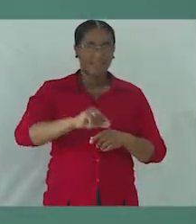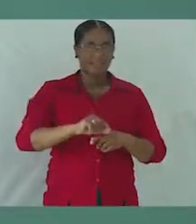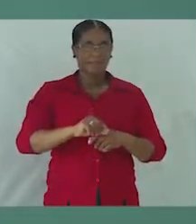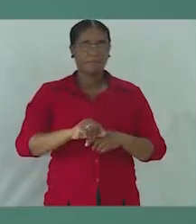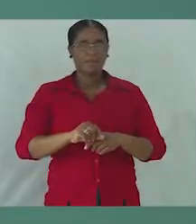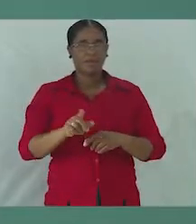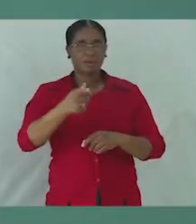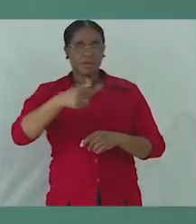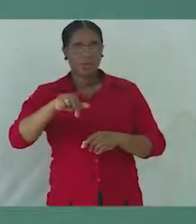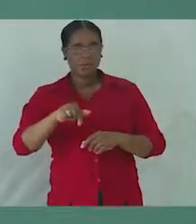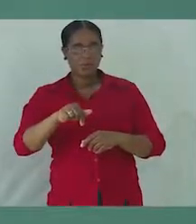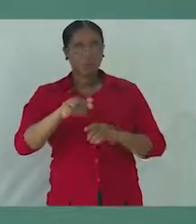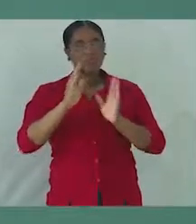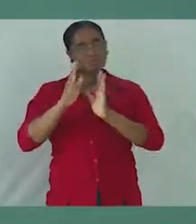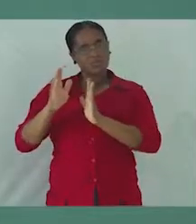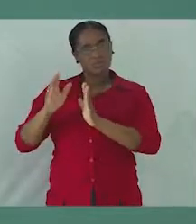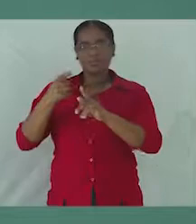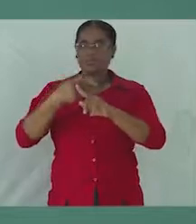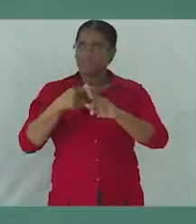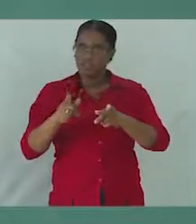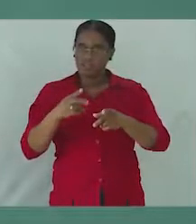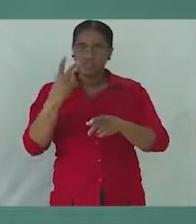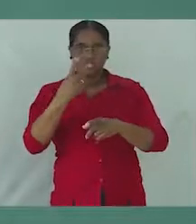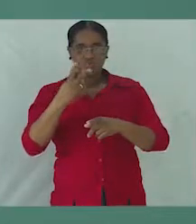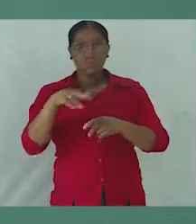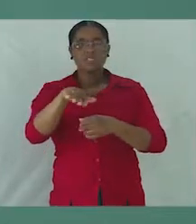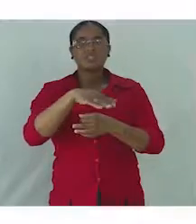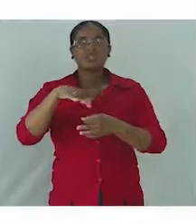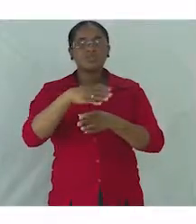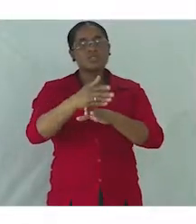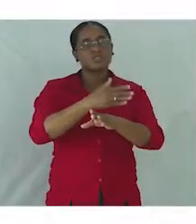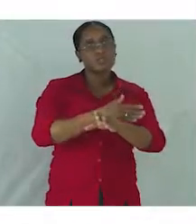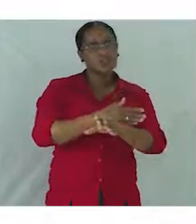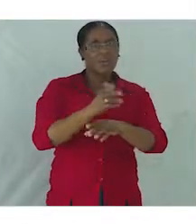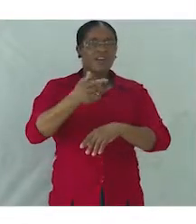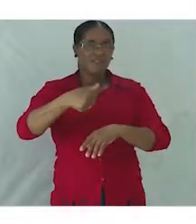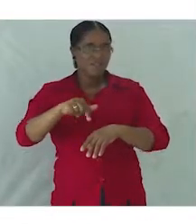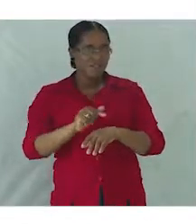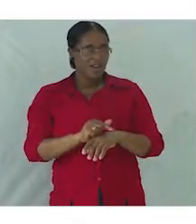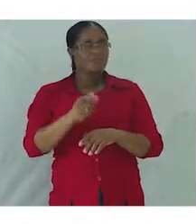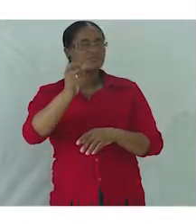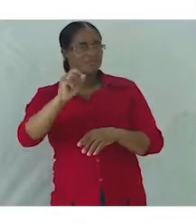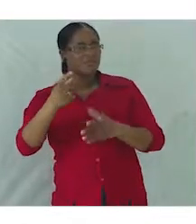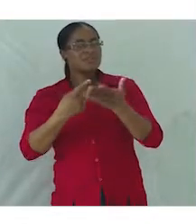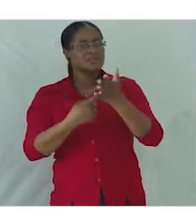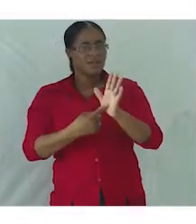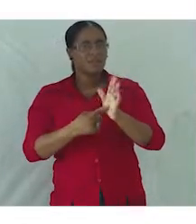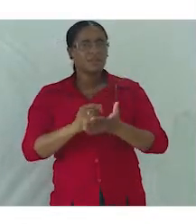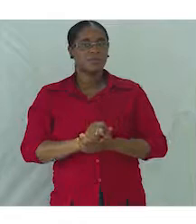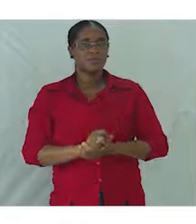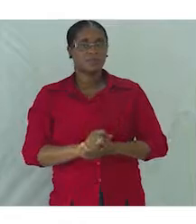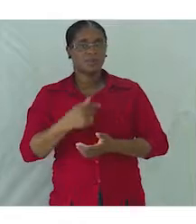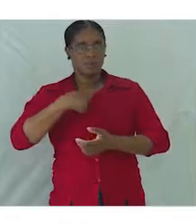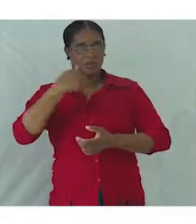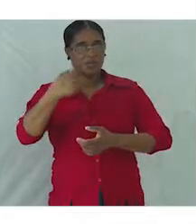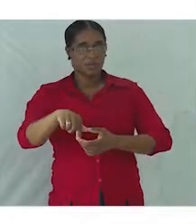também o nosso procedimento é diferente das duas situações anteriores. Vamos pôr o exemplo. Eu